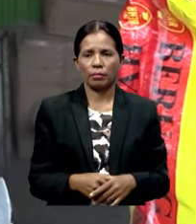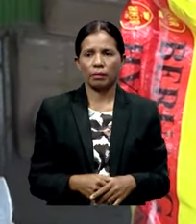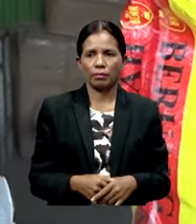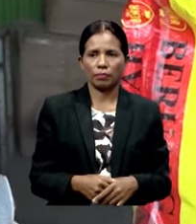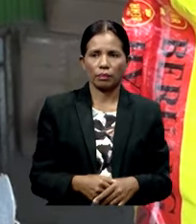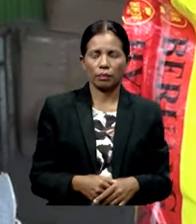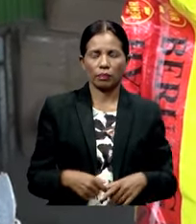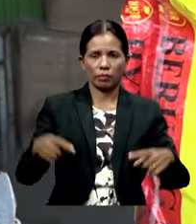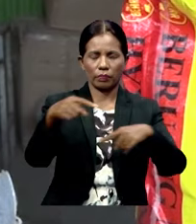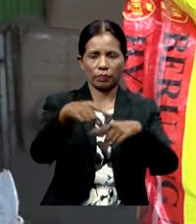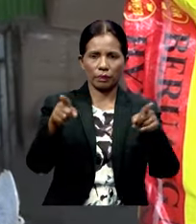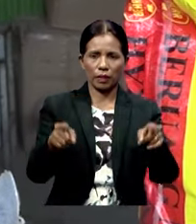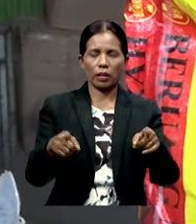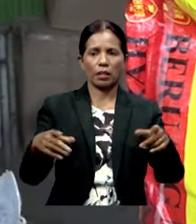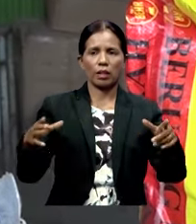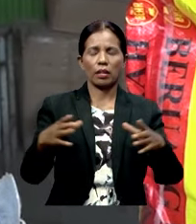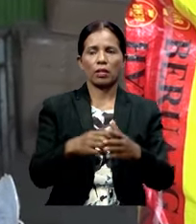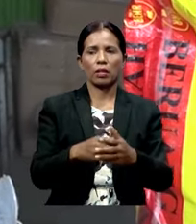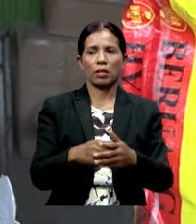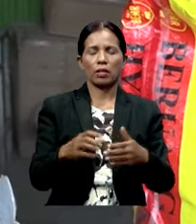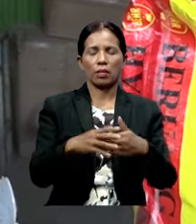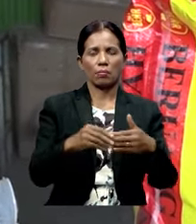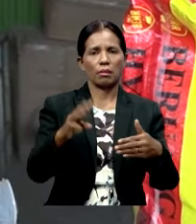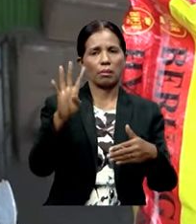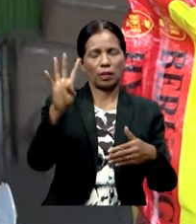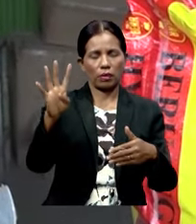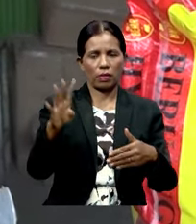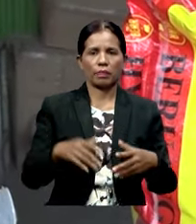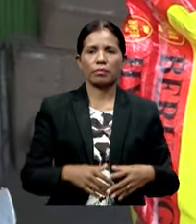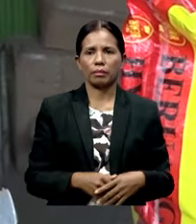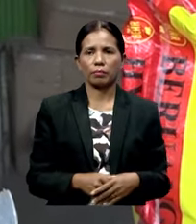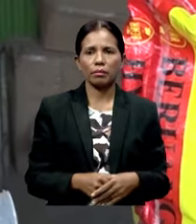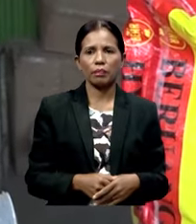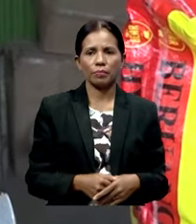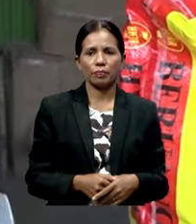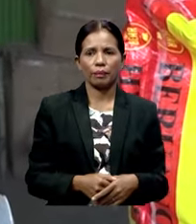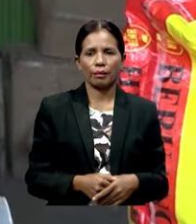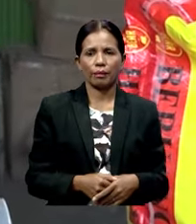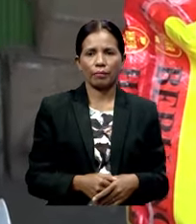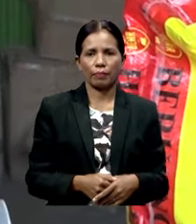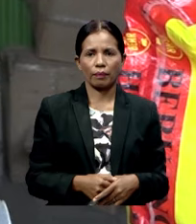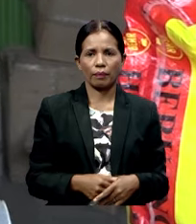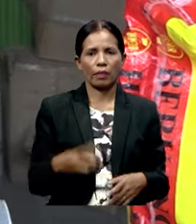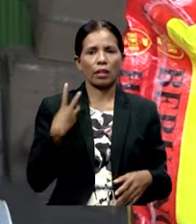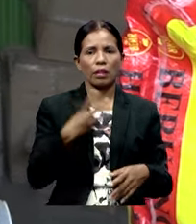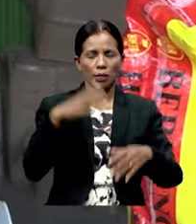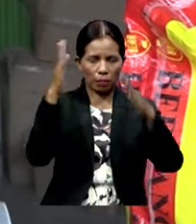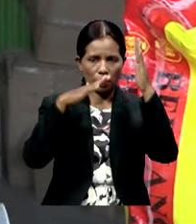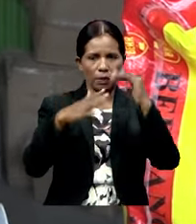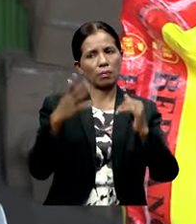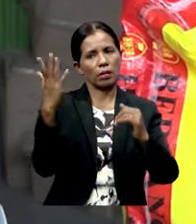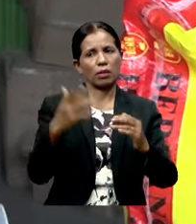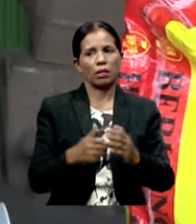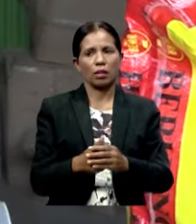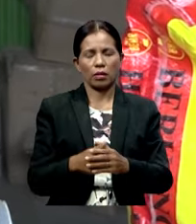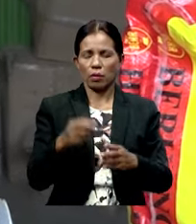raga ida, né, entre 4 e 5 dólares. Né. Agora, não tem nenhum problema, mas aí ela vai preço